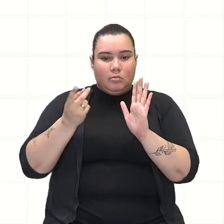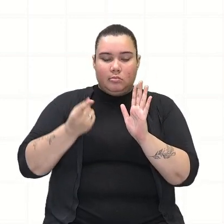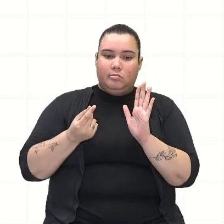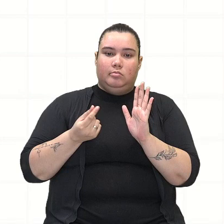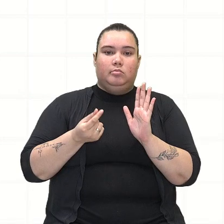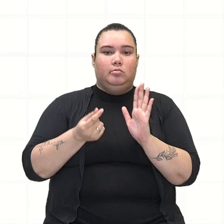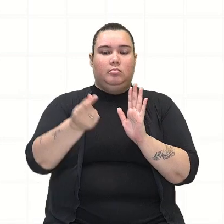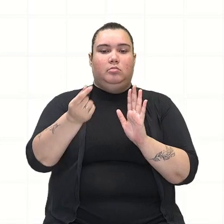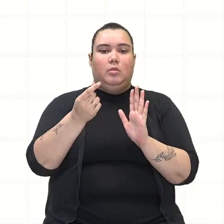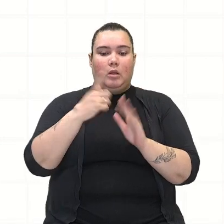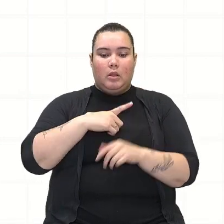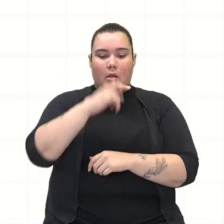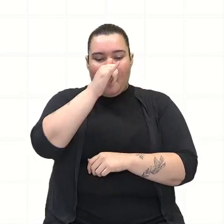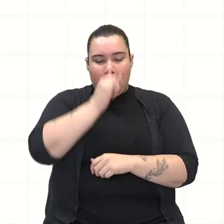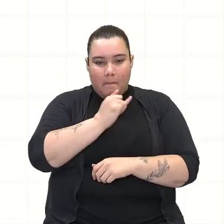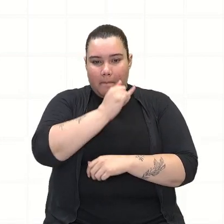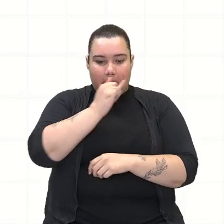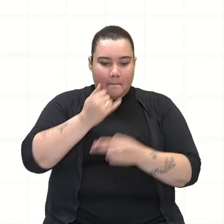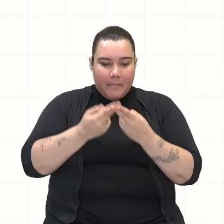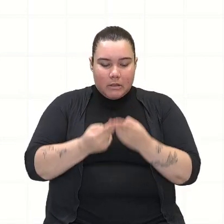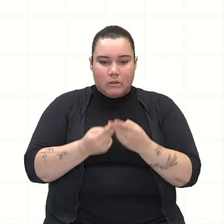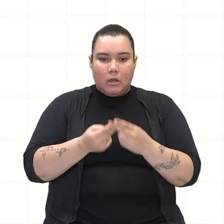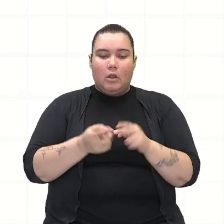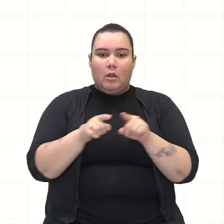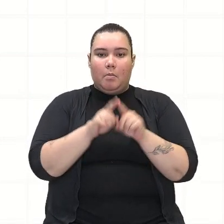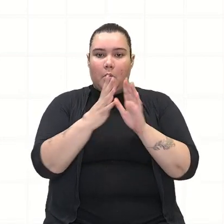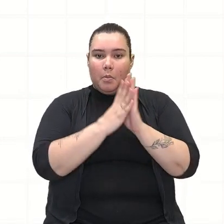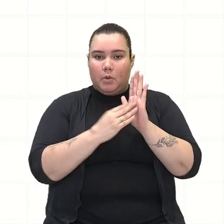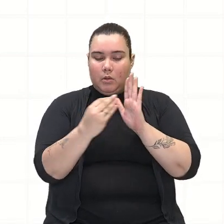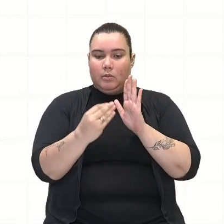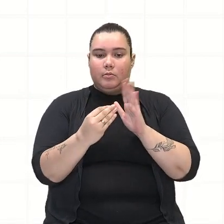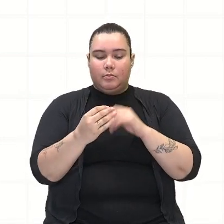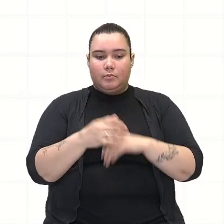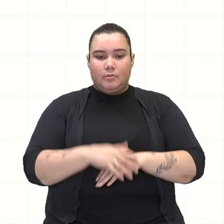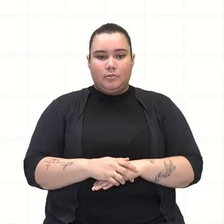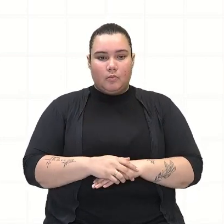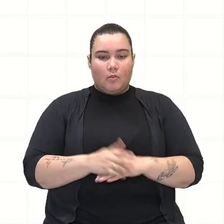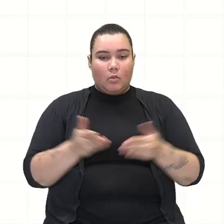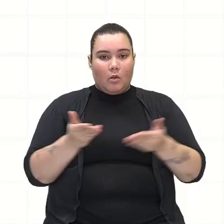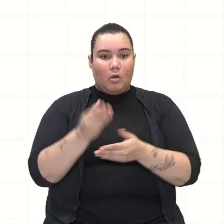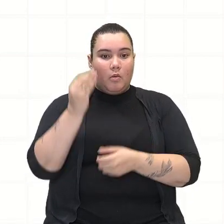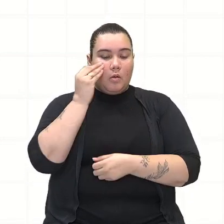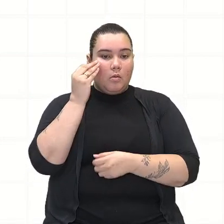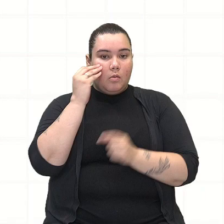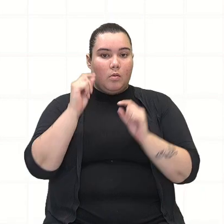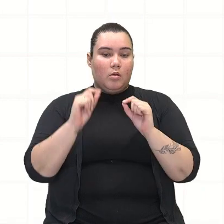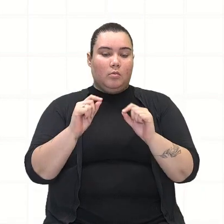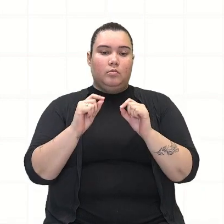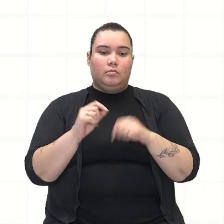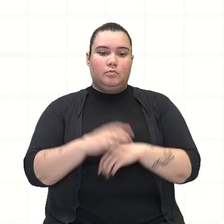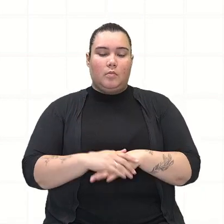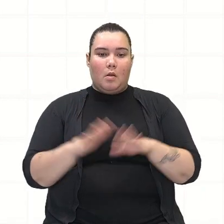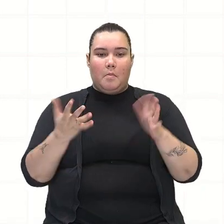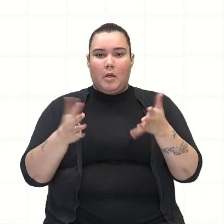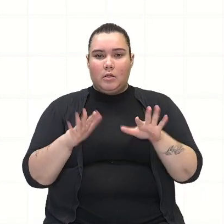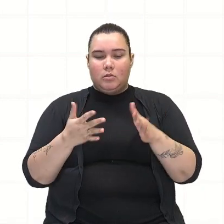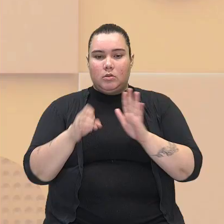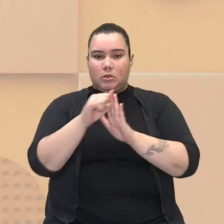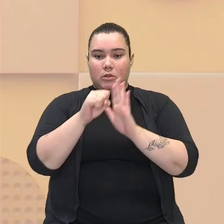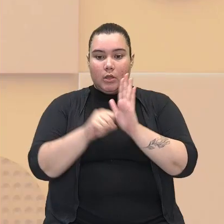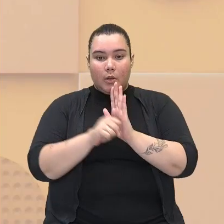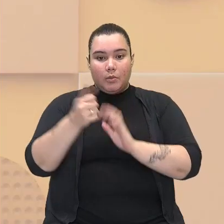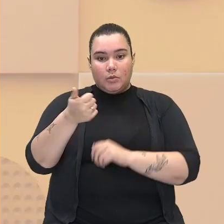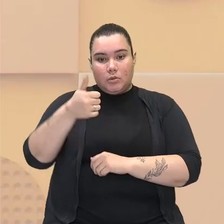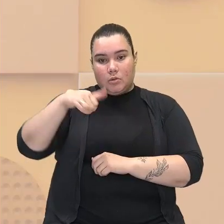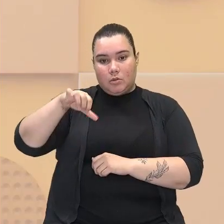de resistência e inspiração. Aí a gente vai observar, a partir de meados do século